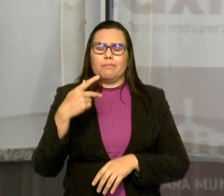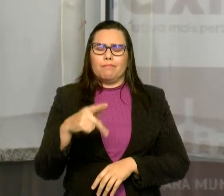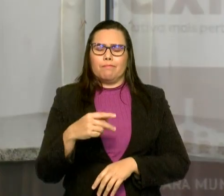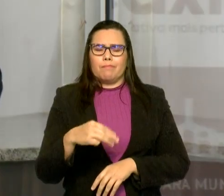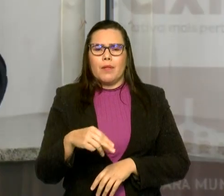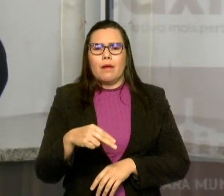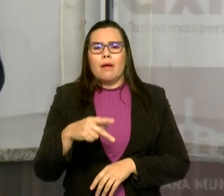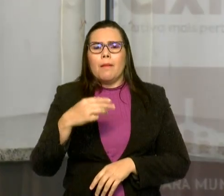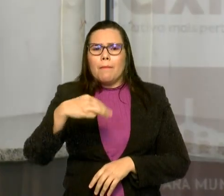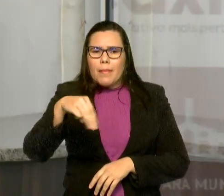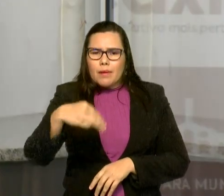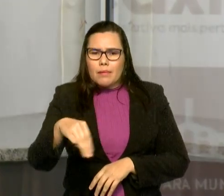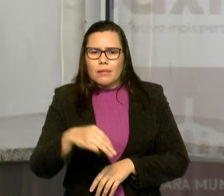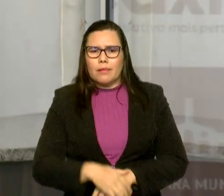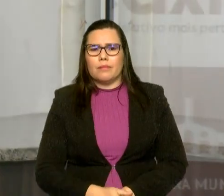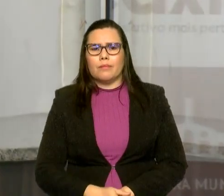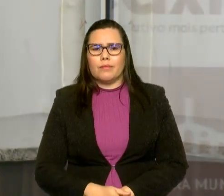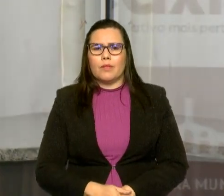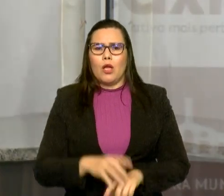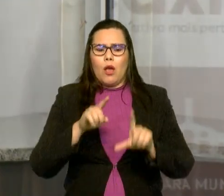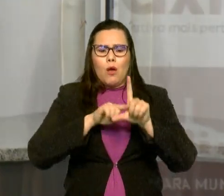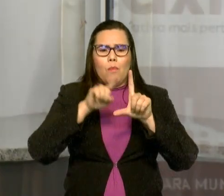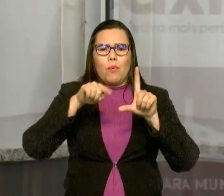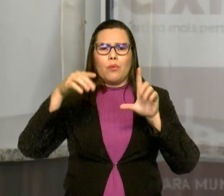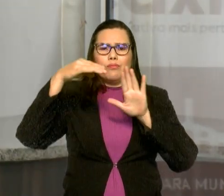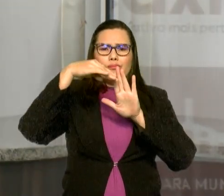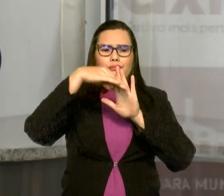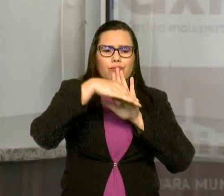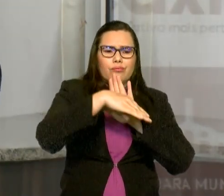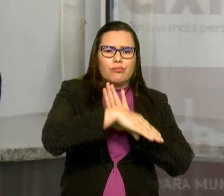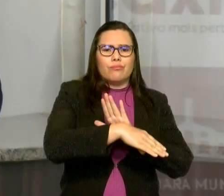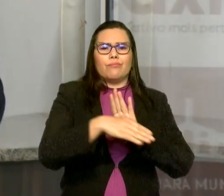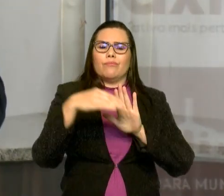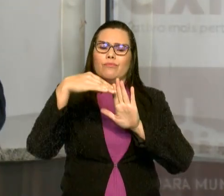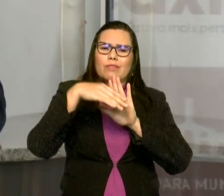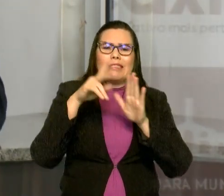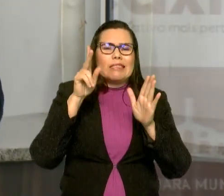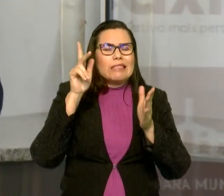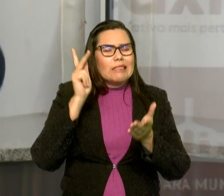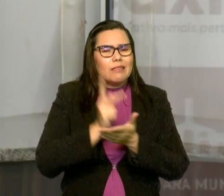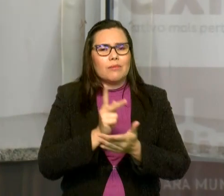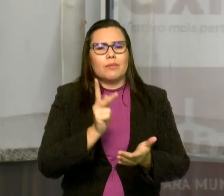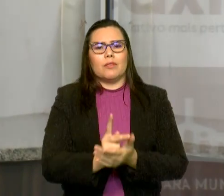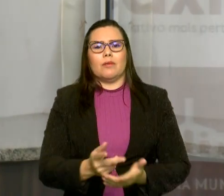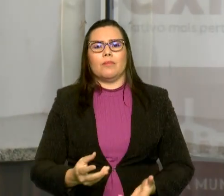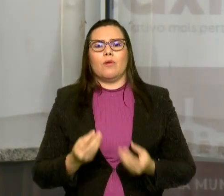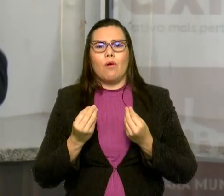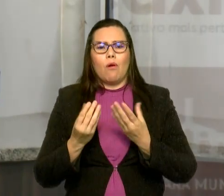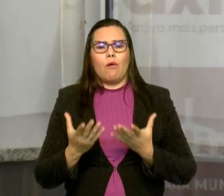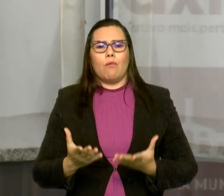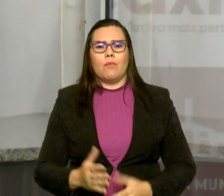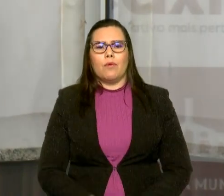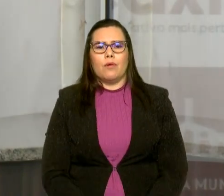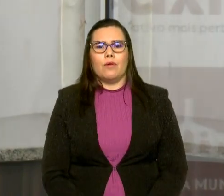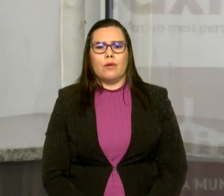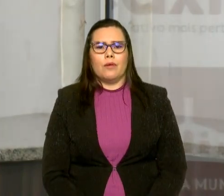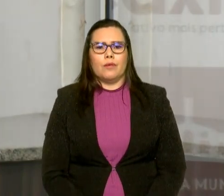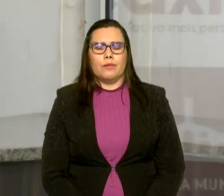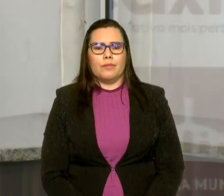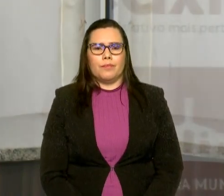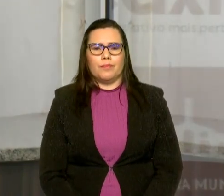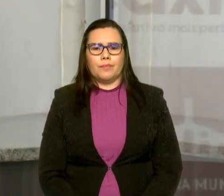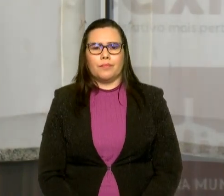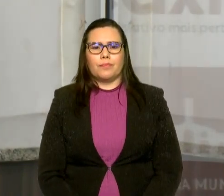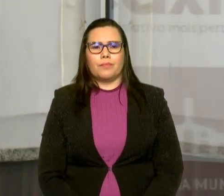também nos traz a emoção da tristeza e da decepção, se nenhum maranhense sente orgulho de estar em Teresina, estar no Rio de Janeiro, nos